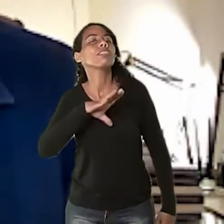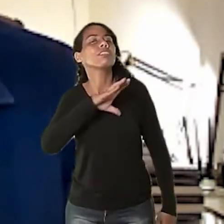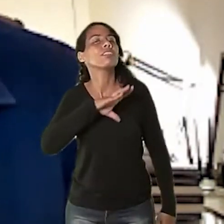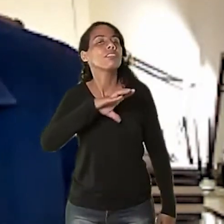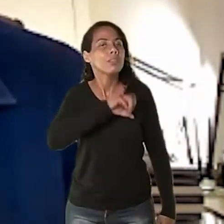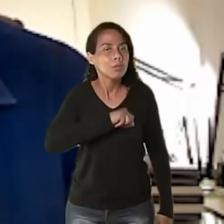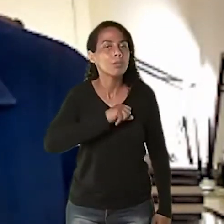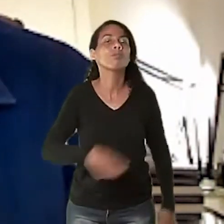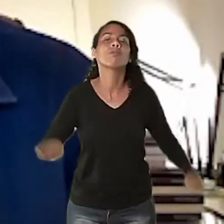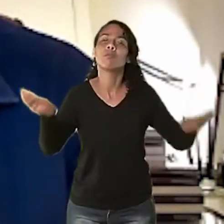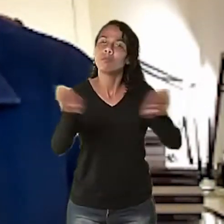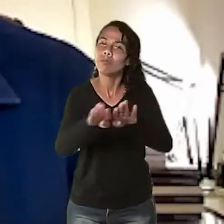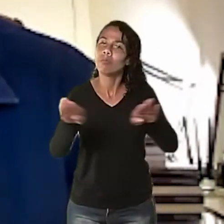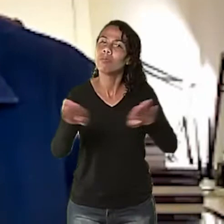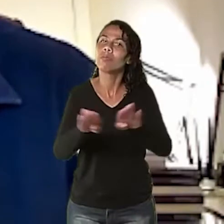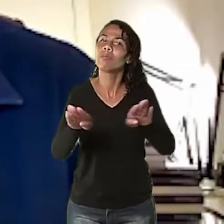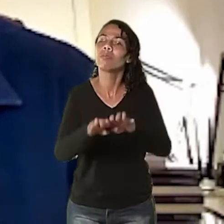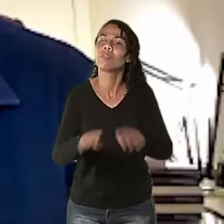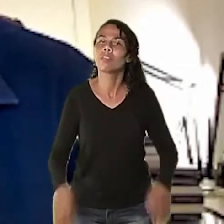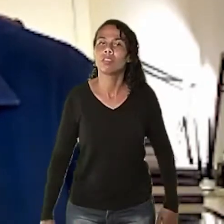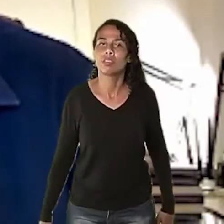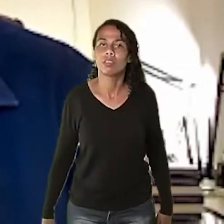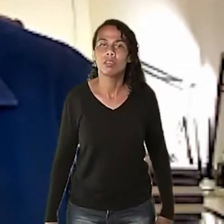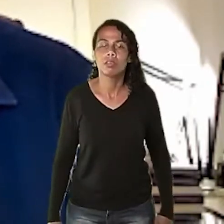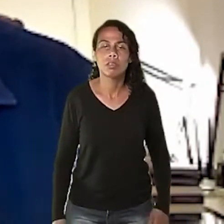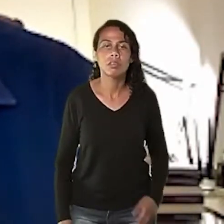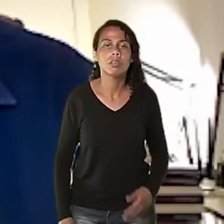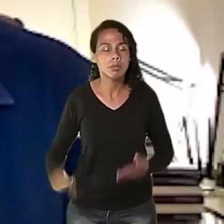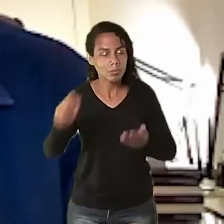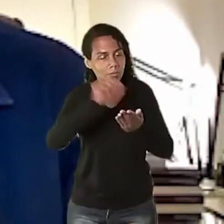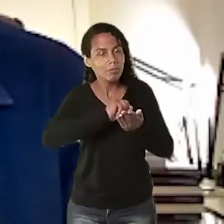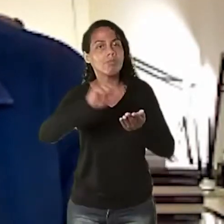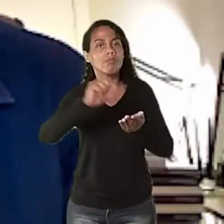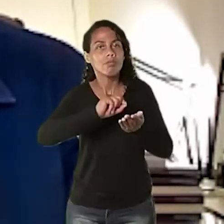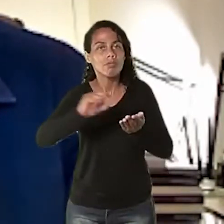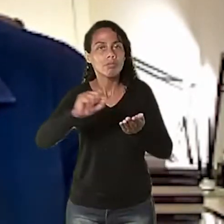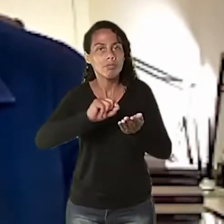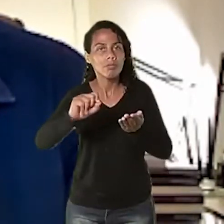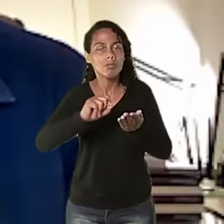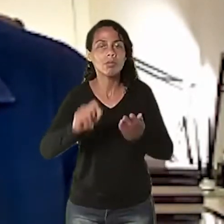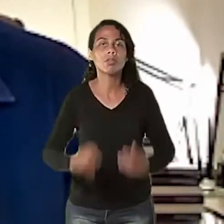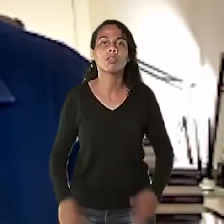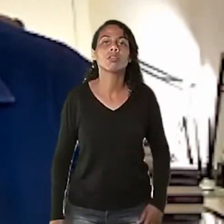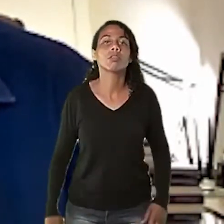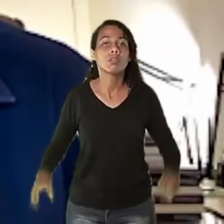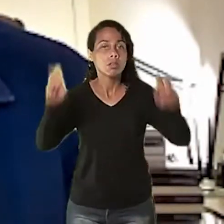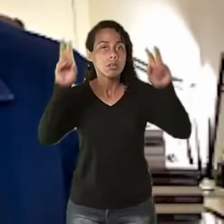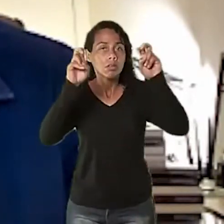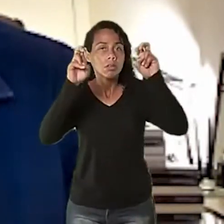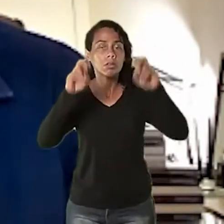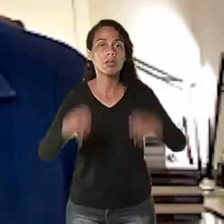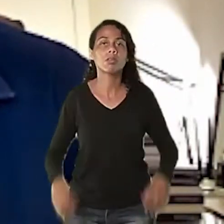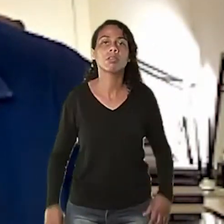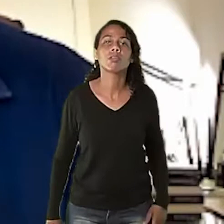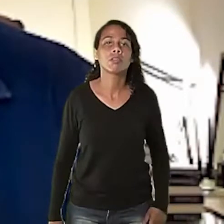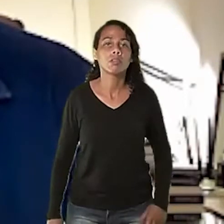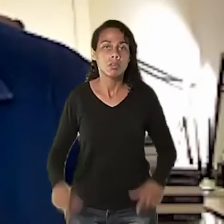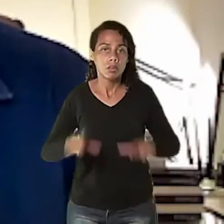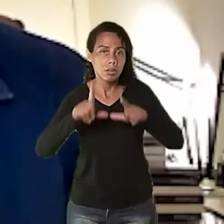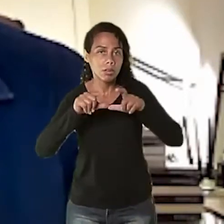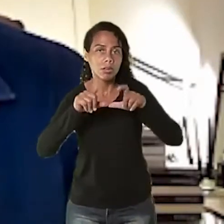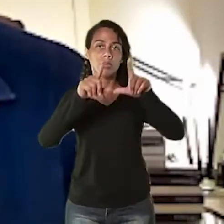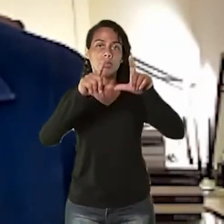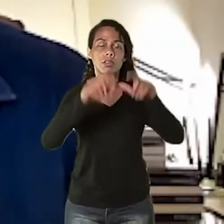vem pela Record, eu montei esse livro de crônicas de viagem e montei ele no meio da pandemia,